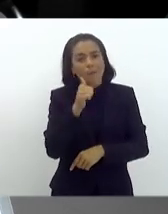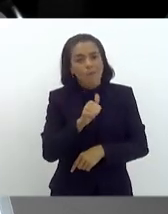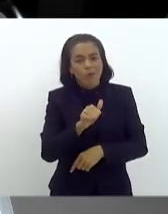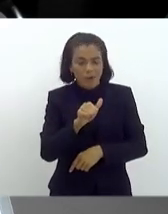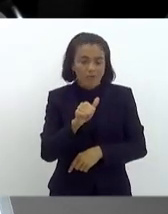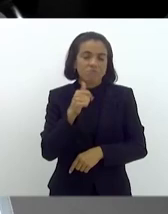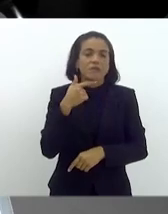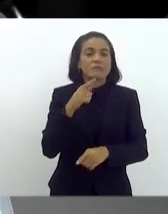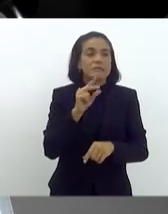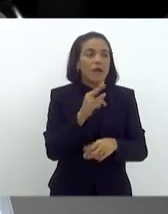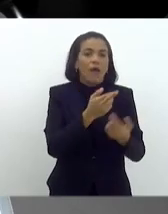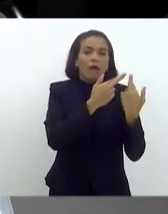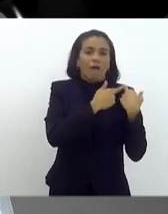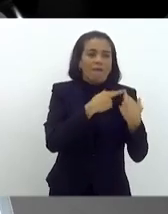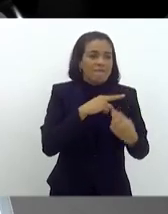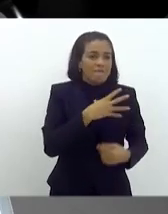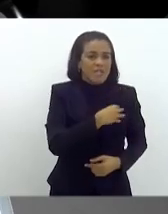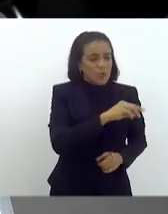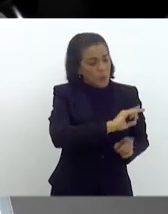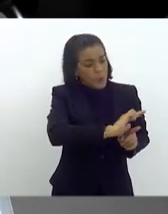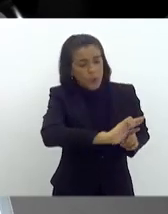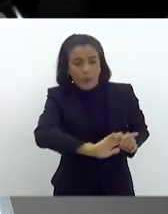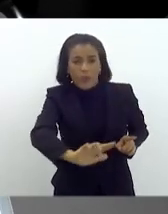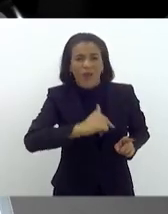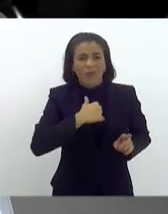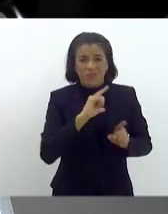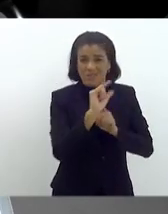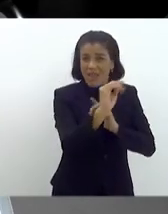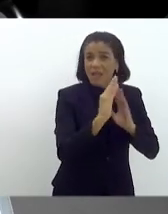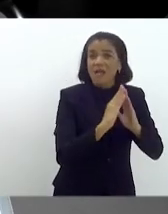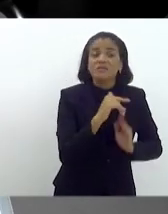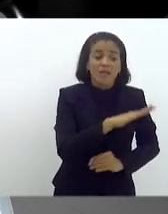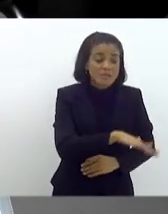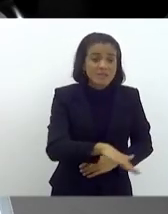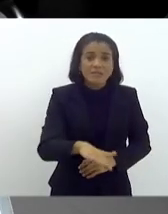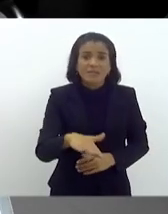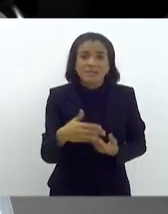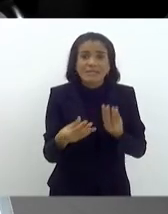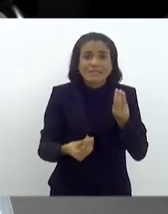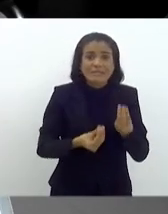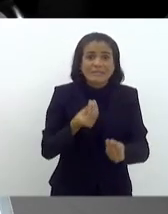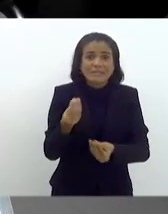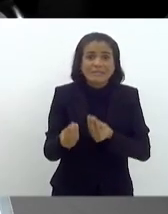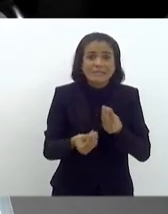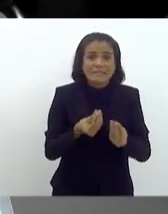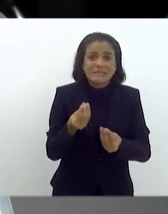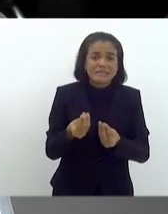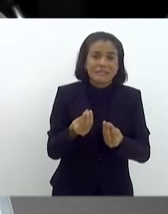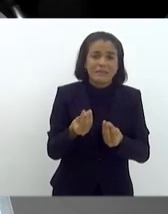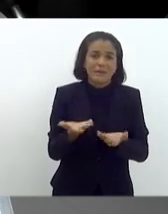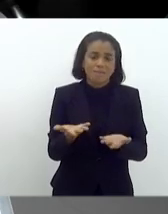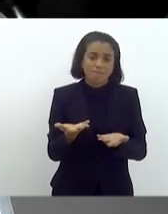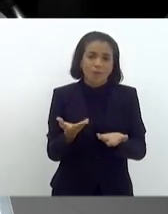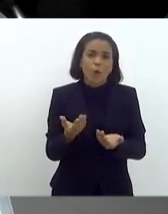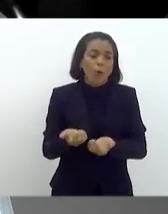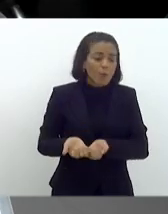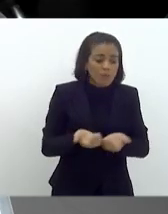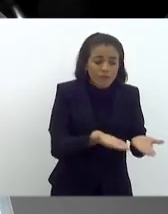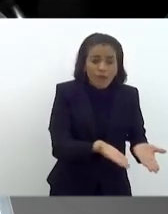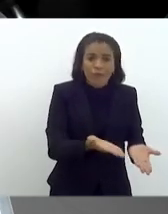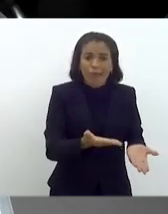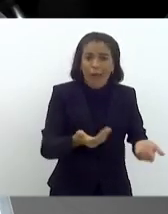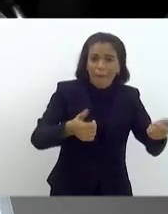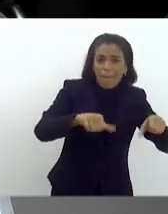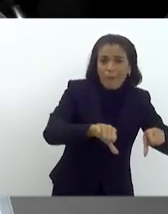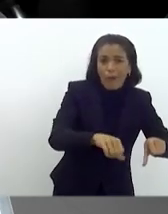pelos filhos então é muito complicado Ah eu vou sair de casa mas e as Crianças eu vou dar um estilo de vida para